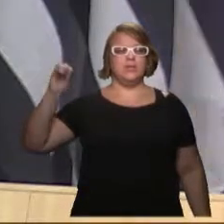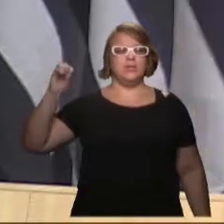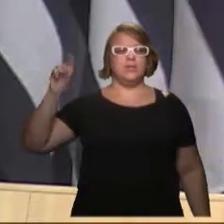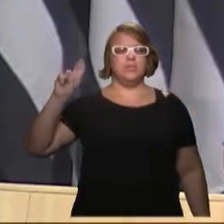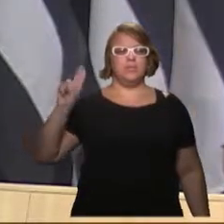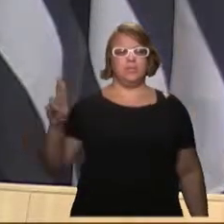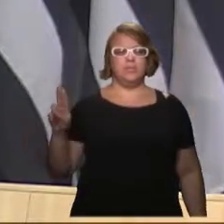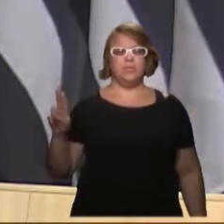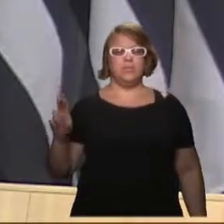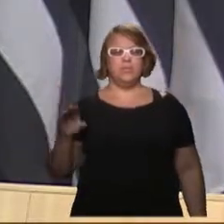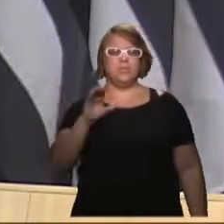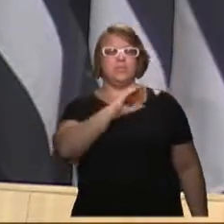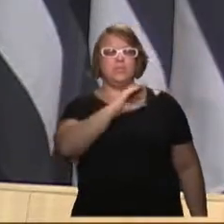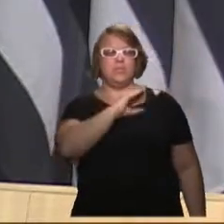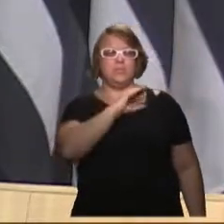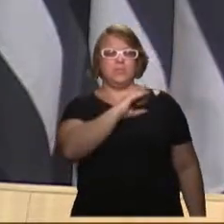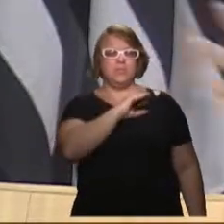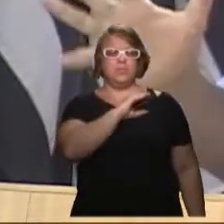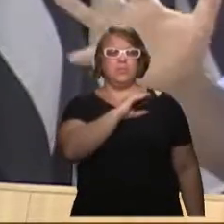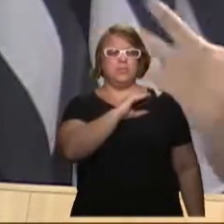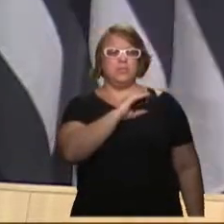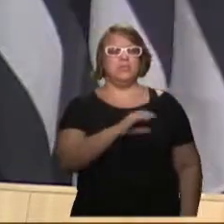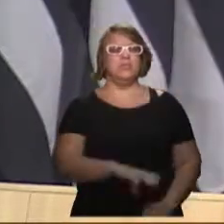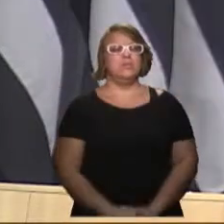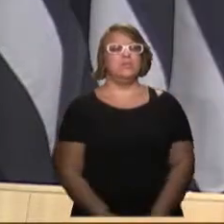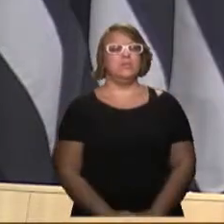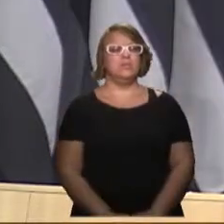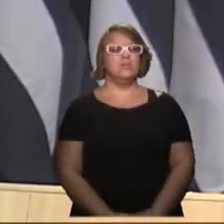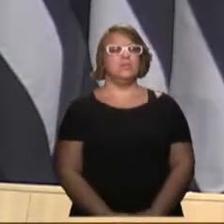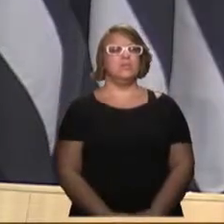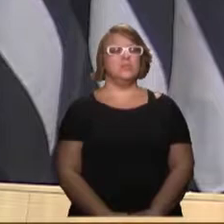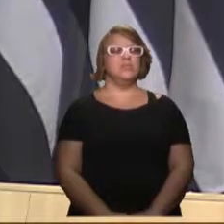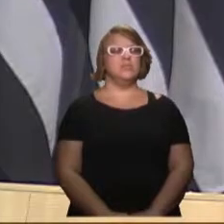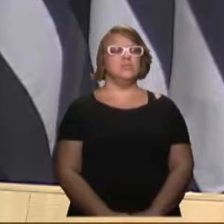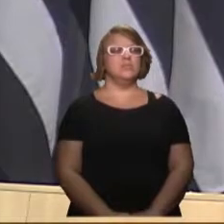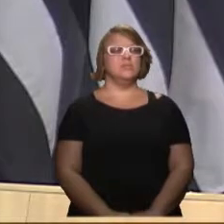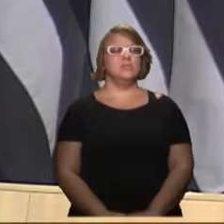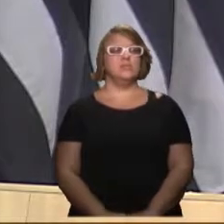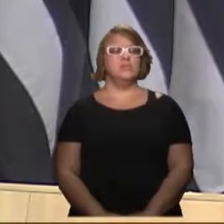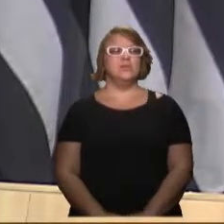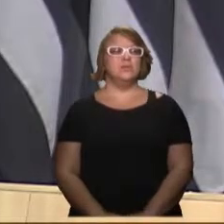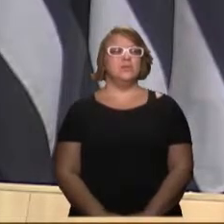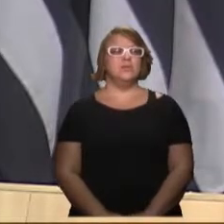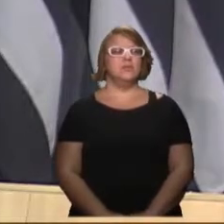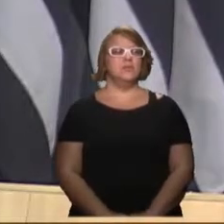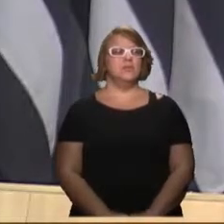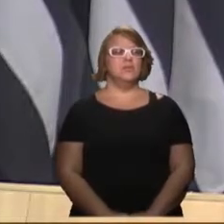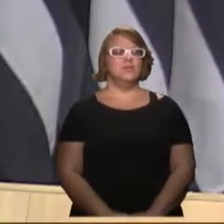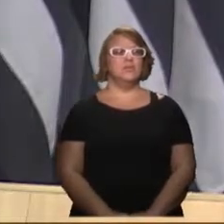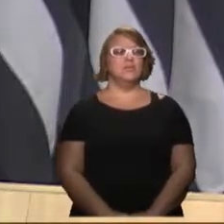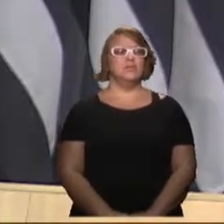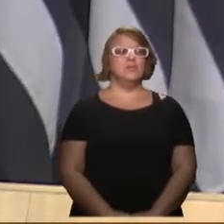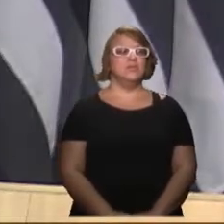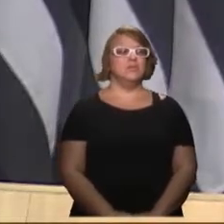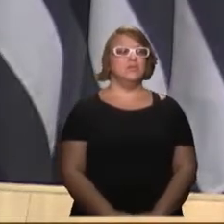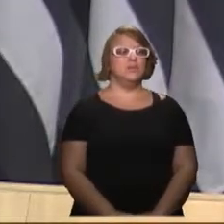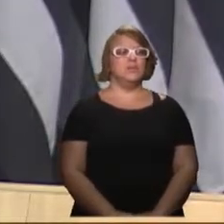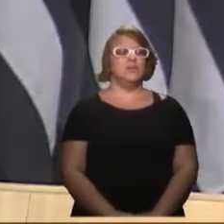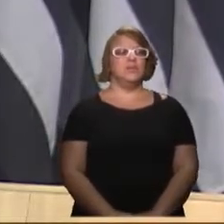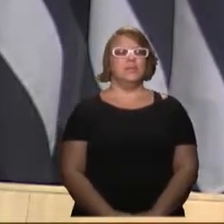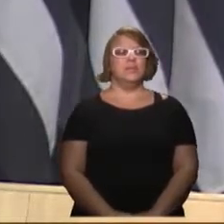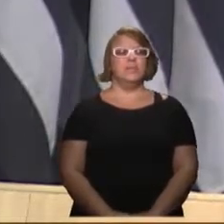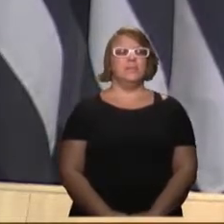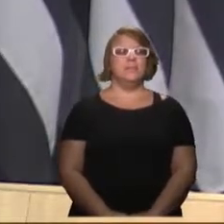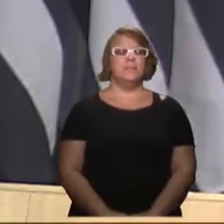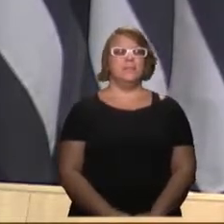graças aos tributos, o município não fale. Graças ao tributo, o Estado não fale. Graças